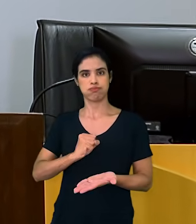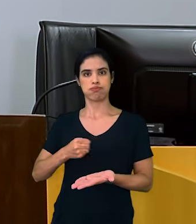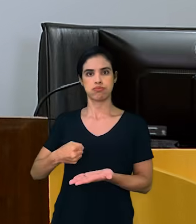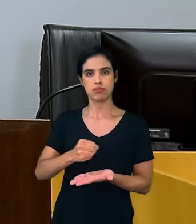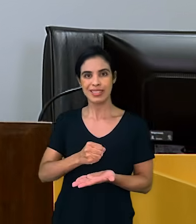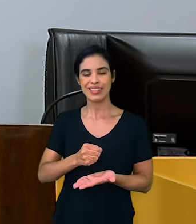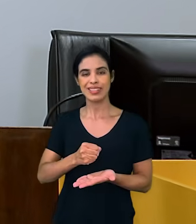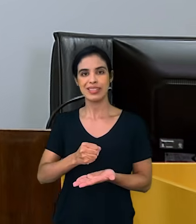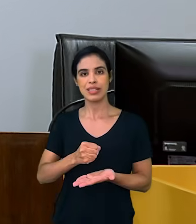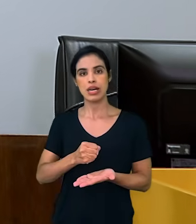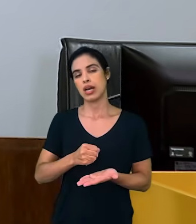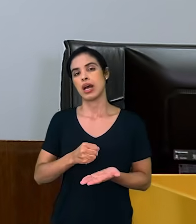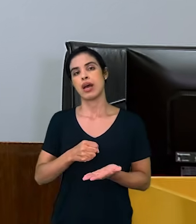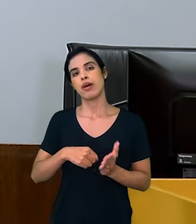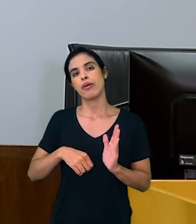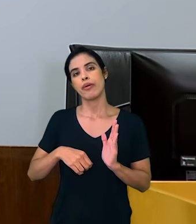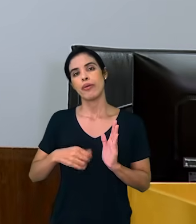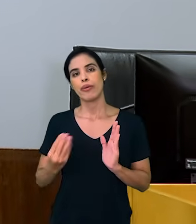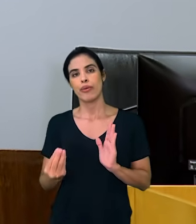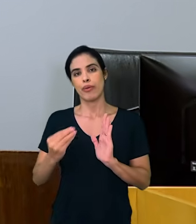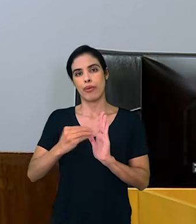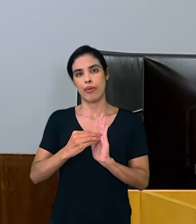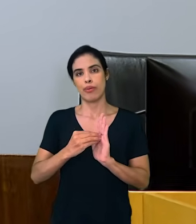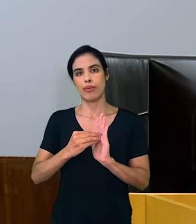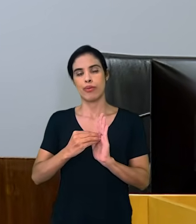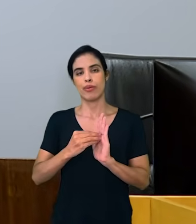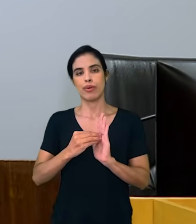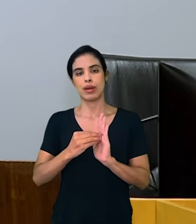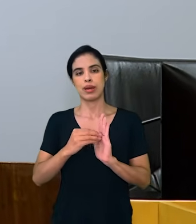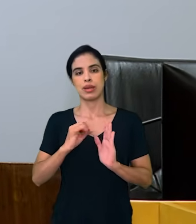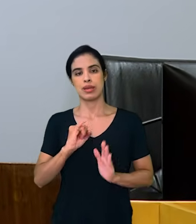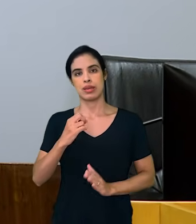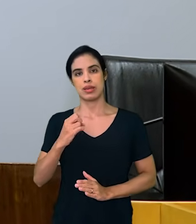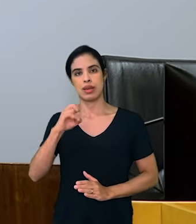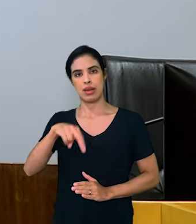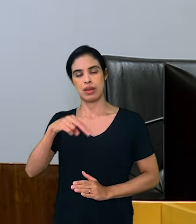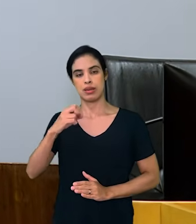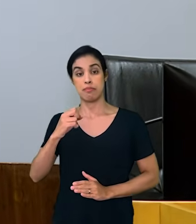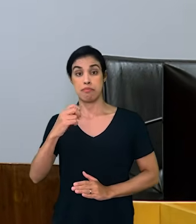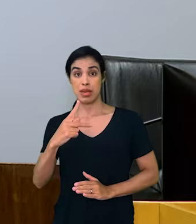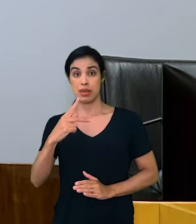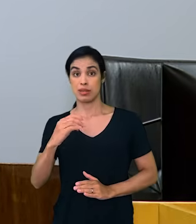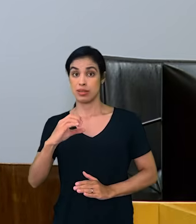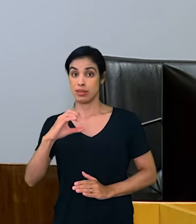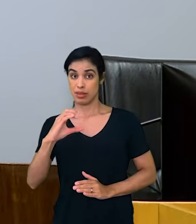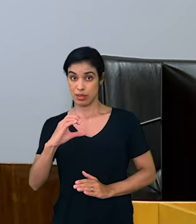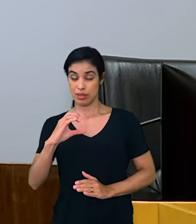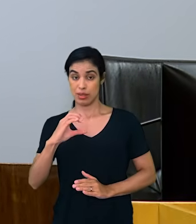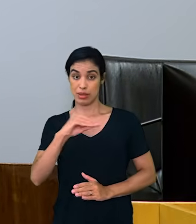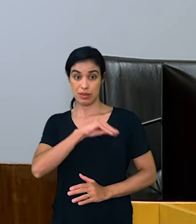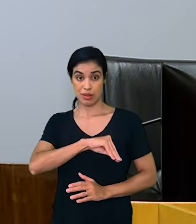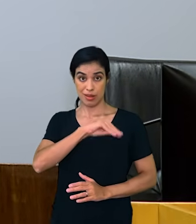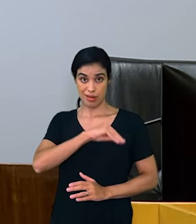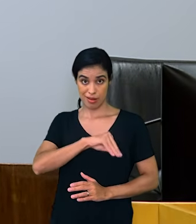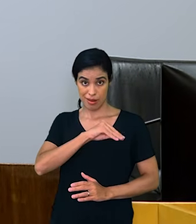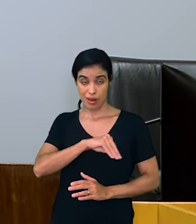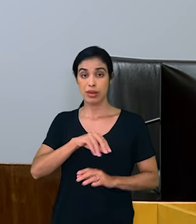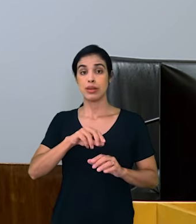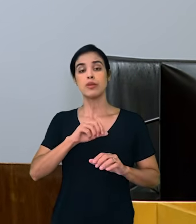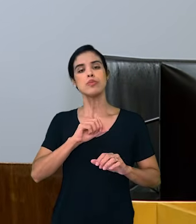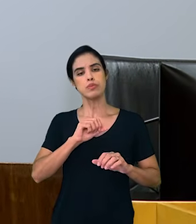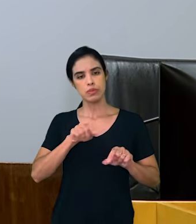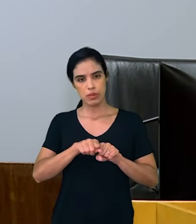bordo. Ficou firmado, por exemplo, recomposição salarial pelo INPC, o Índice Nacional de Preços ao Consumidor,